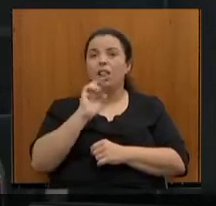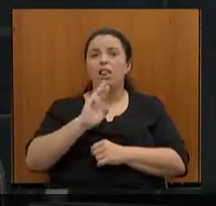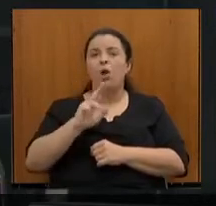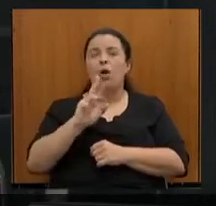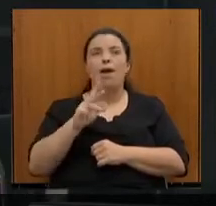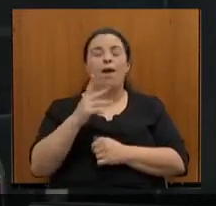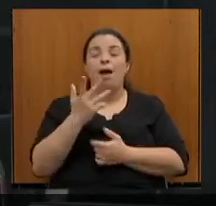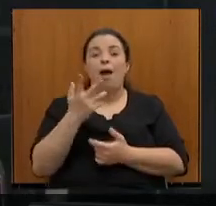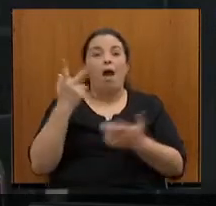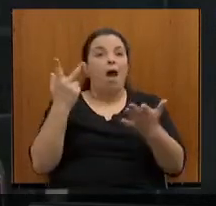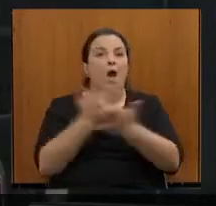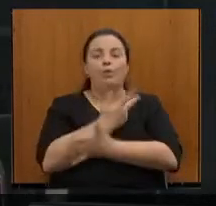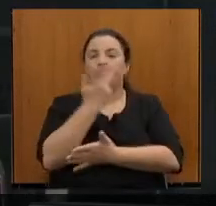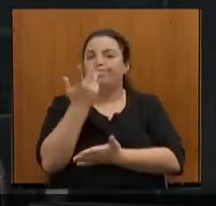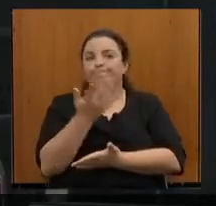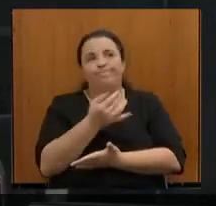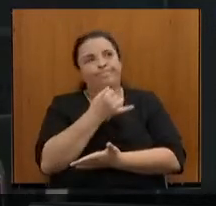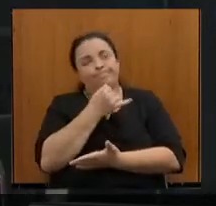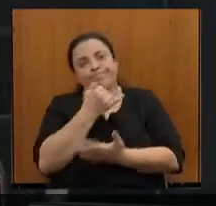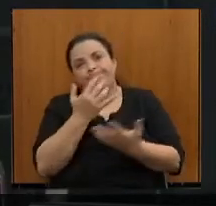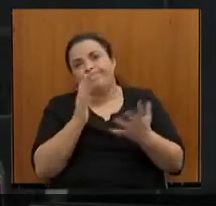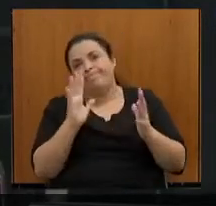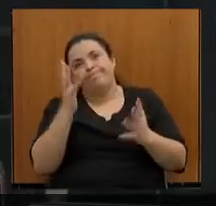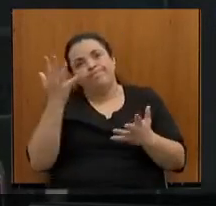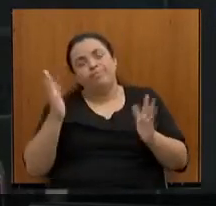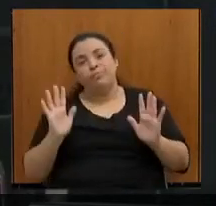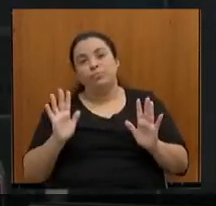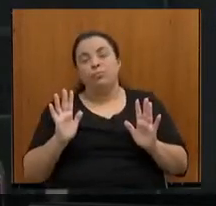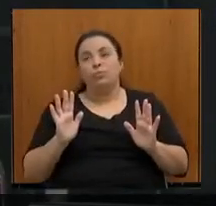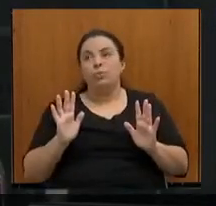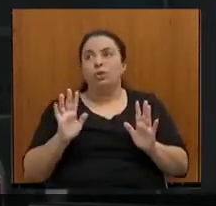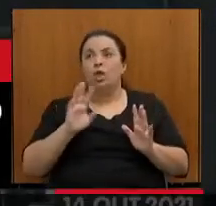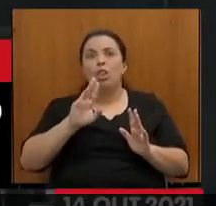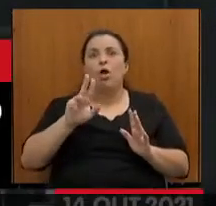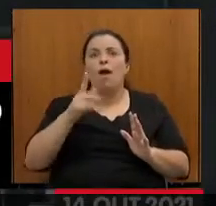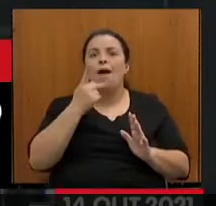de gravidez de alto risco, não estamos falando